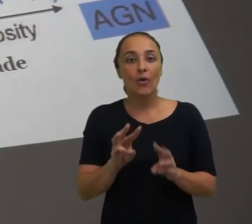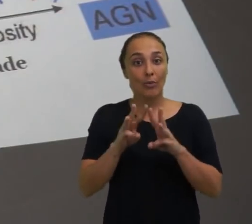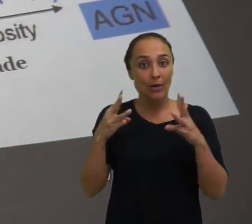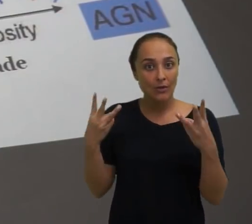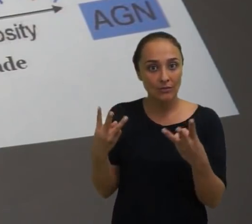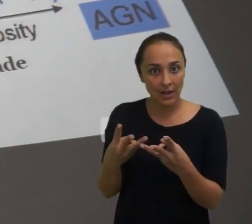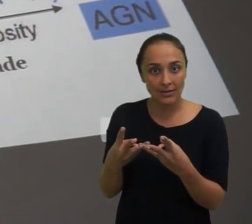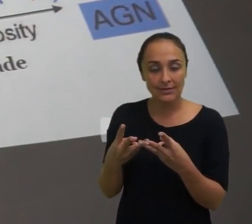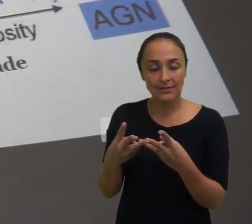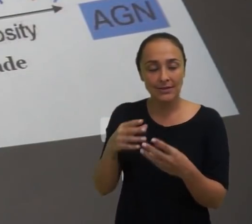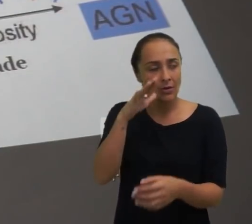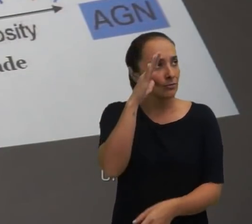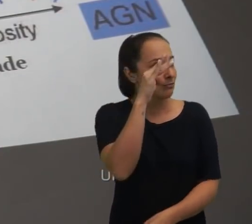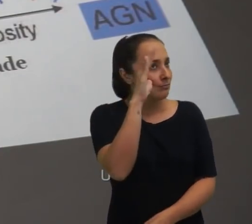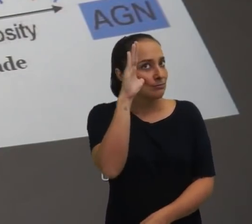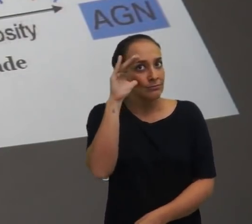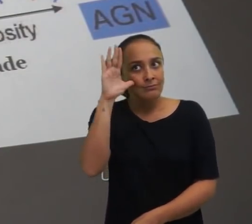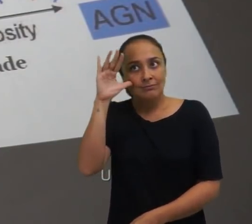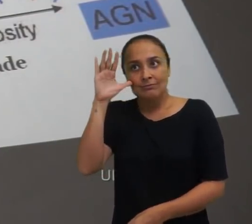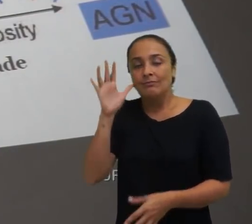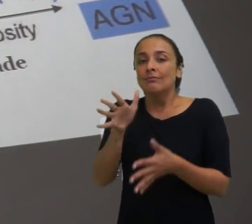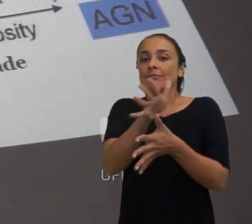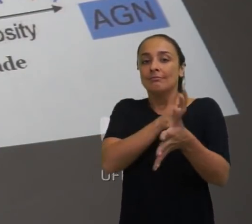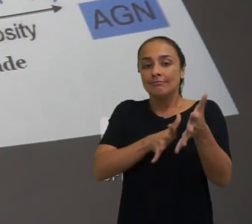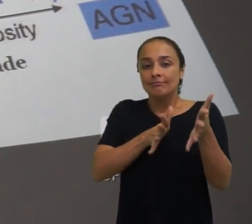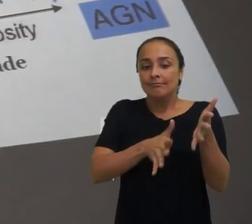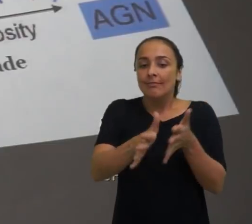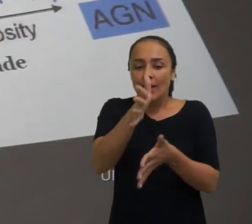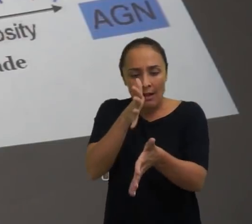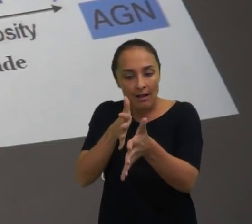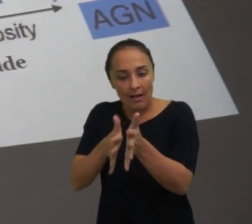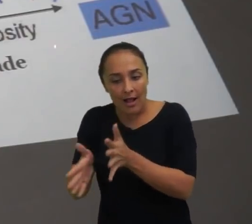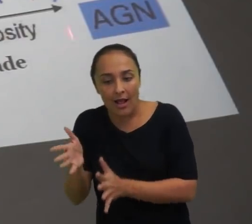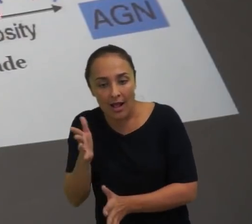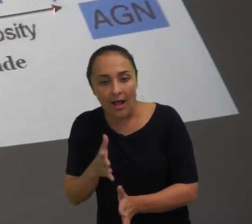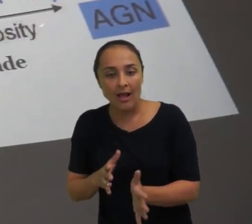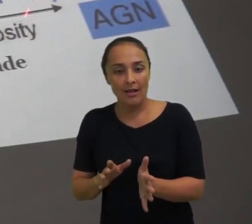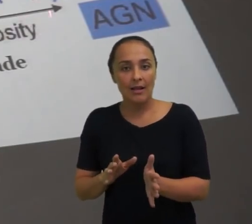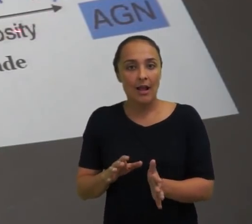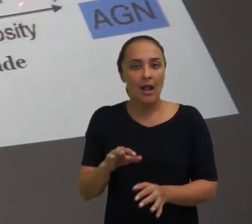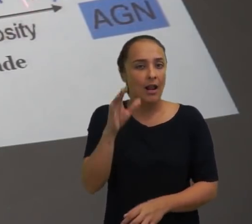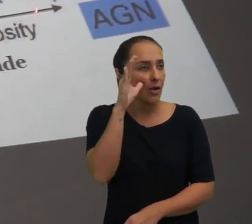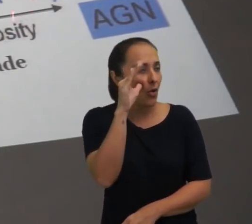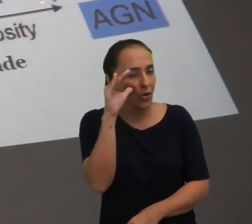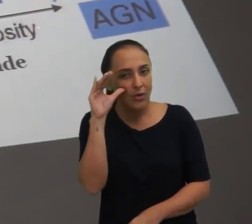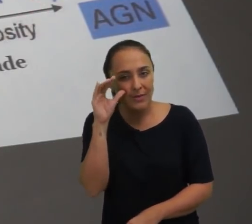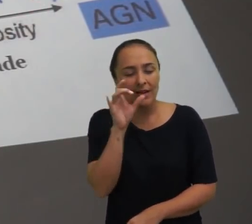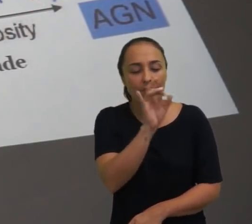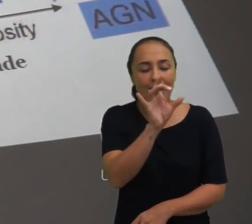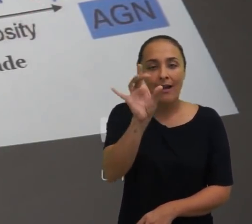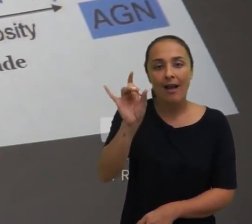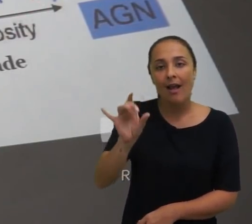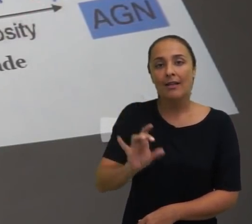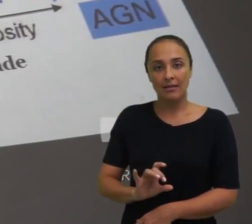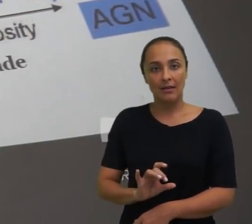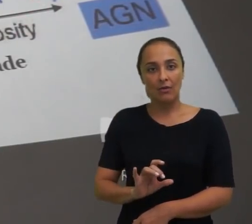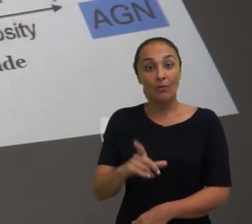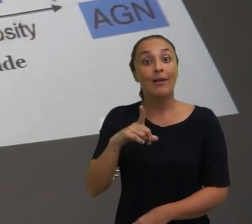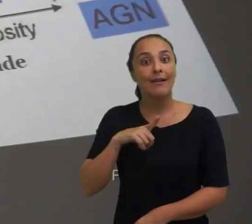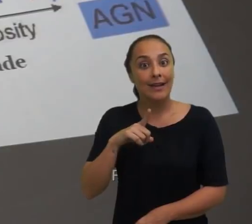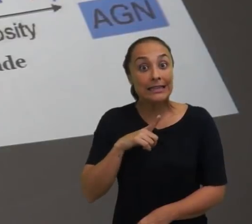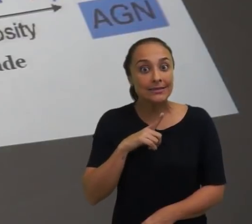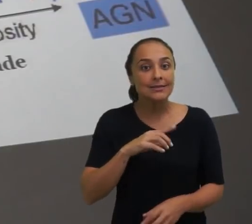Tá? Aqui seriam galáxias pouco luminosas, de baixa massa. Aqui são galáxias muito luminosas, de alta